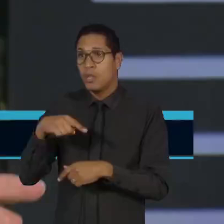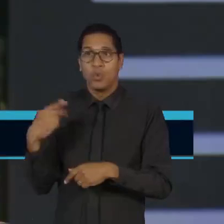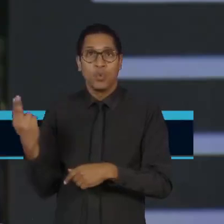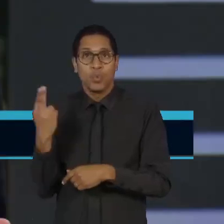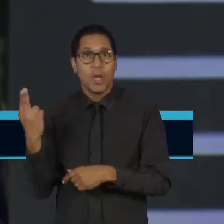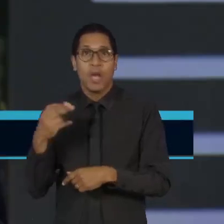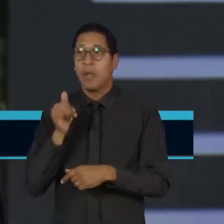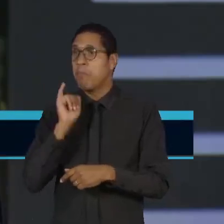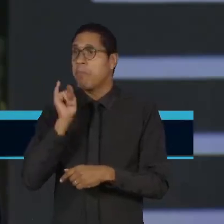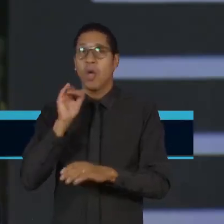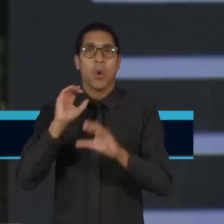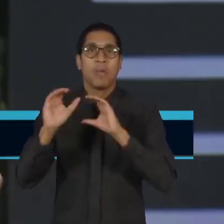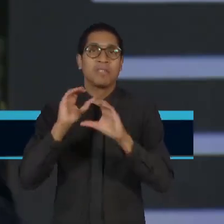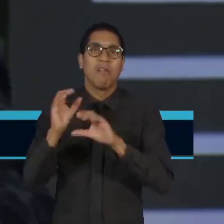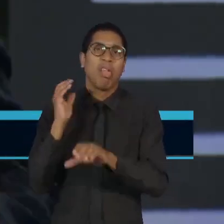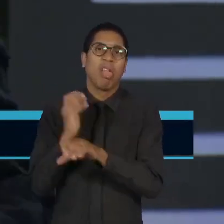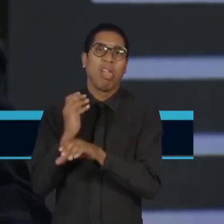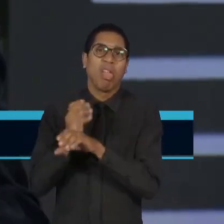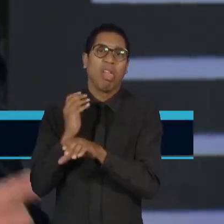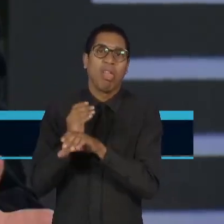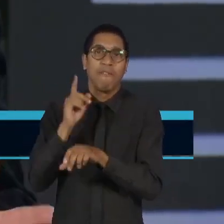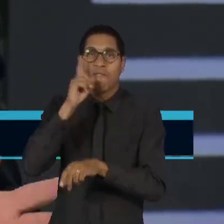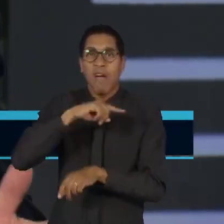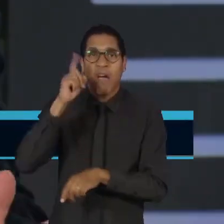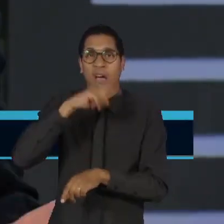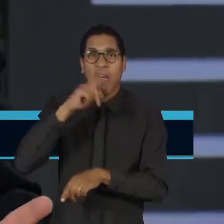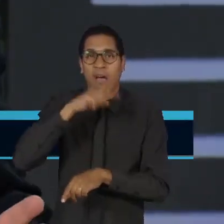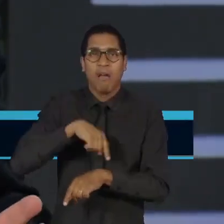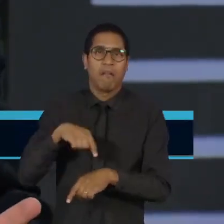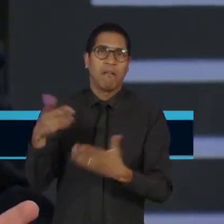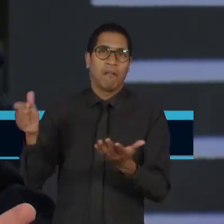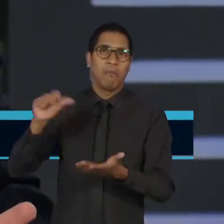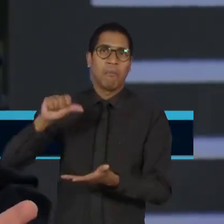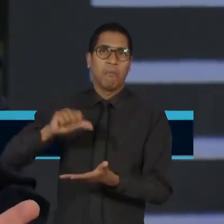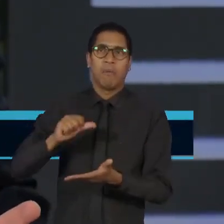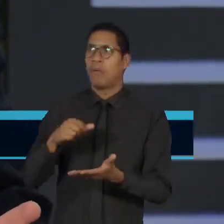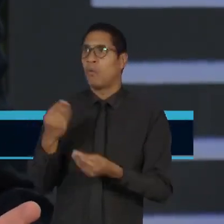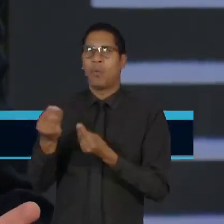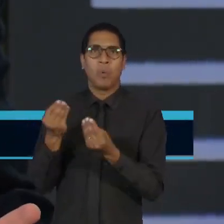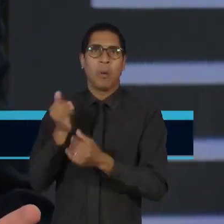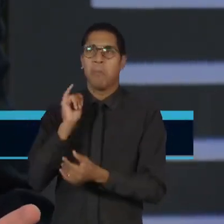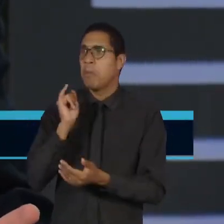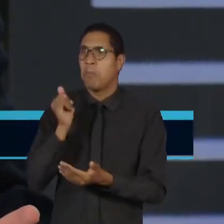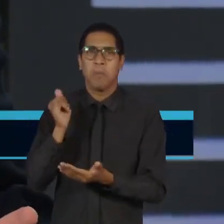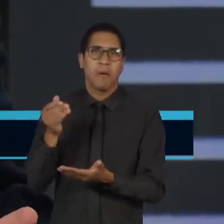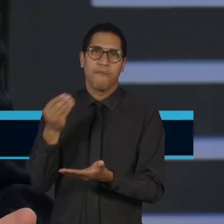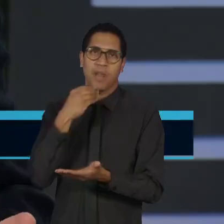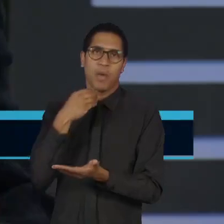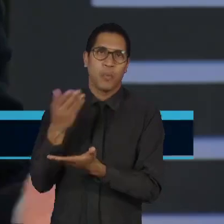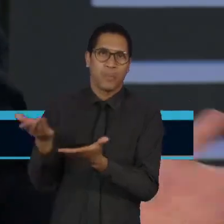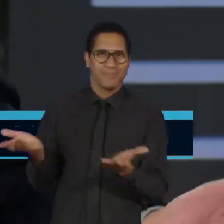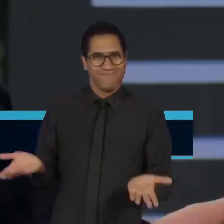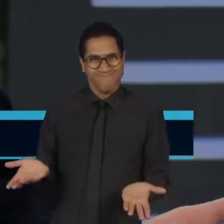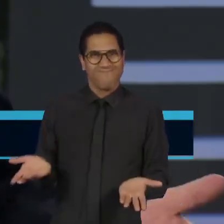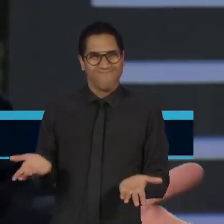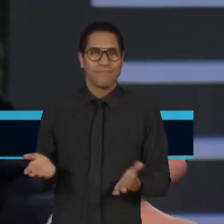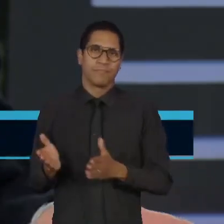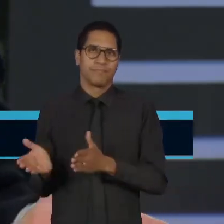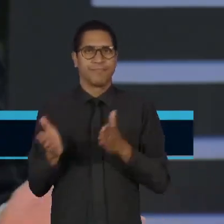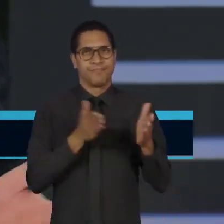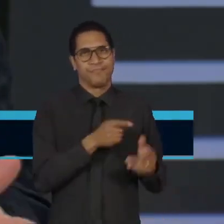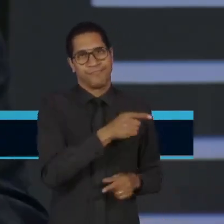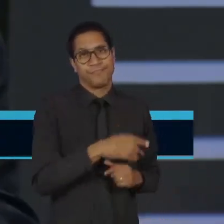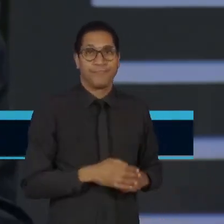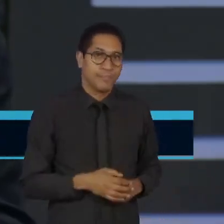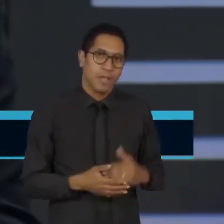em comunicação. Há uma comunicação muito ruim do que está acontecendo nos Estados Unidos. E, do outro lado,